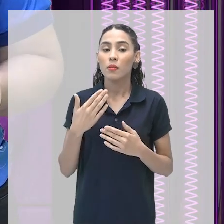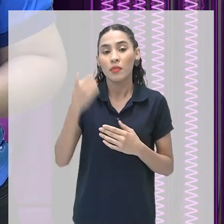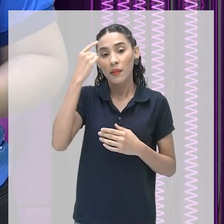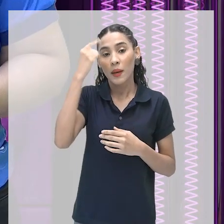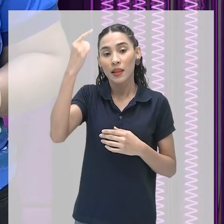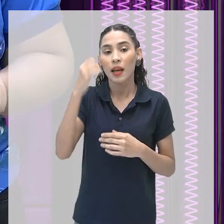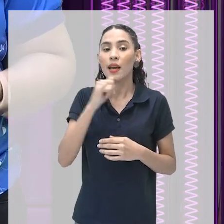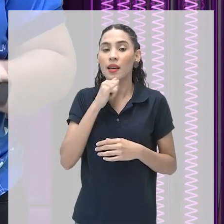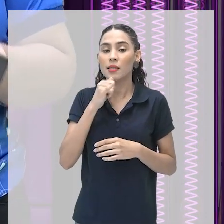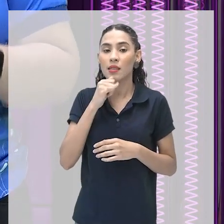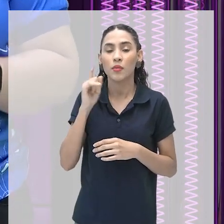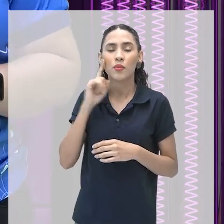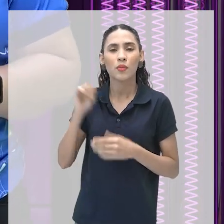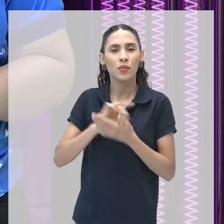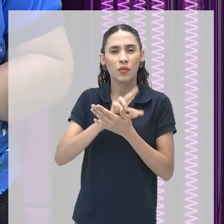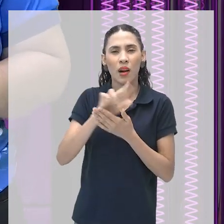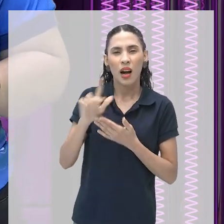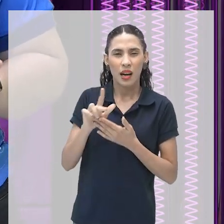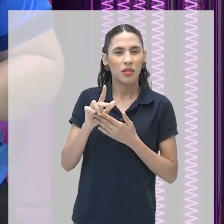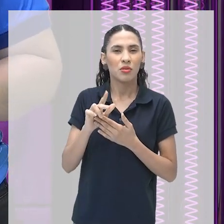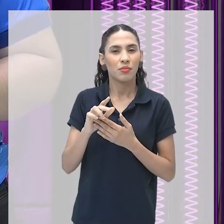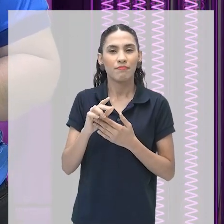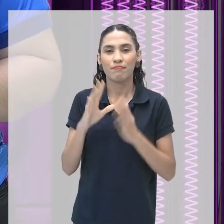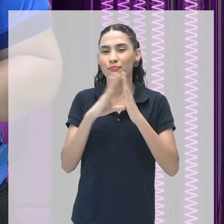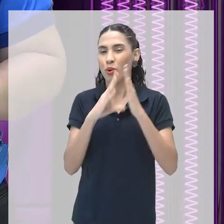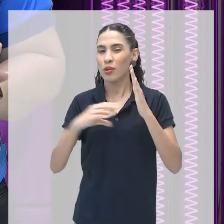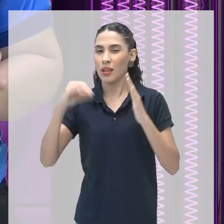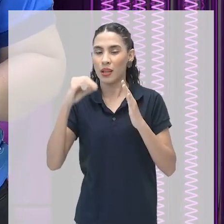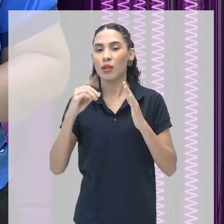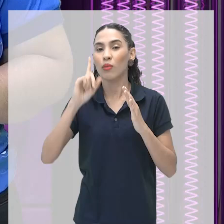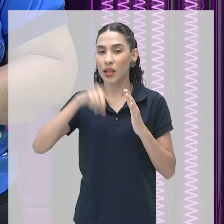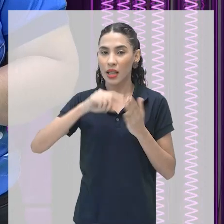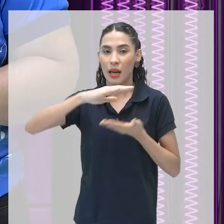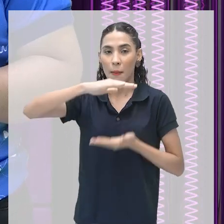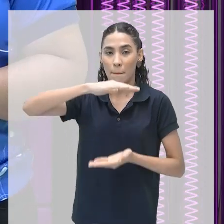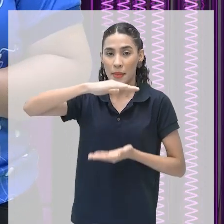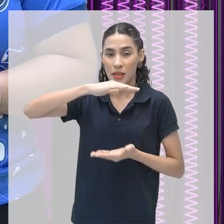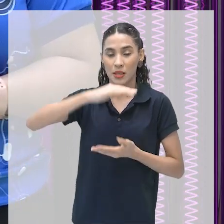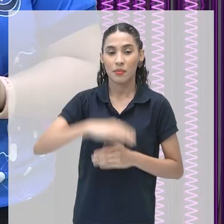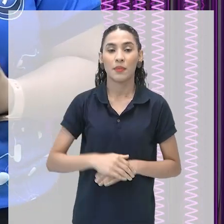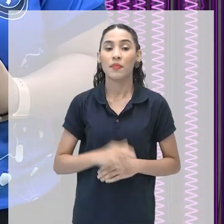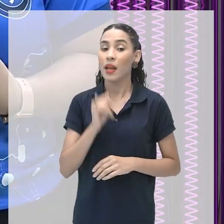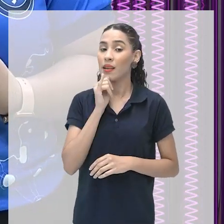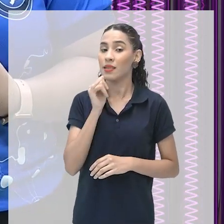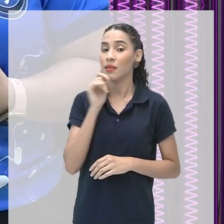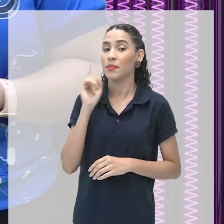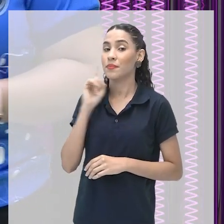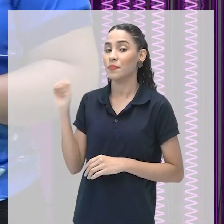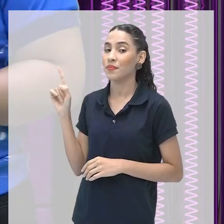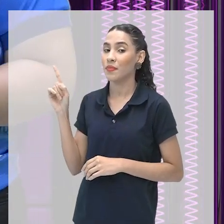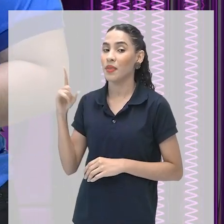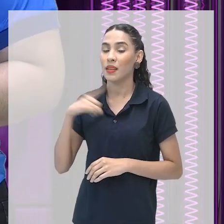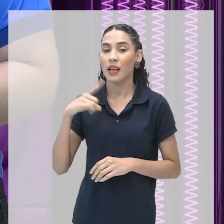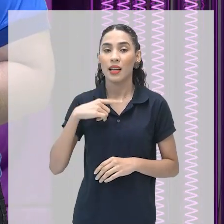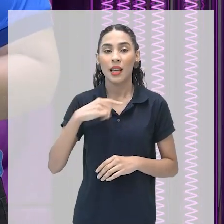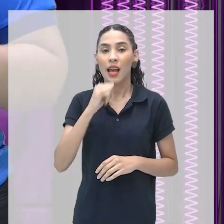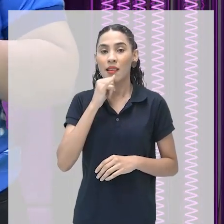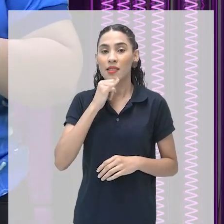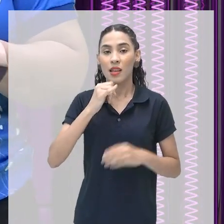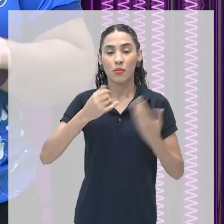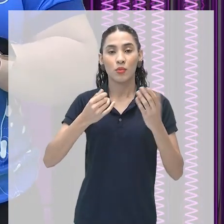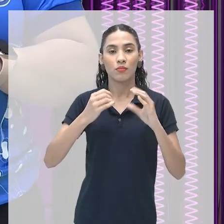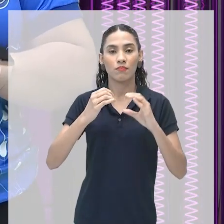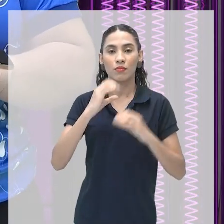ideia melhor aí de várias coisas que são prismas e a gente nem sabe, né? Então, olha só o que eu trouxe aqui para vocês. Nós temos ali o cubo, né? Esse